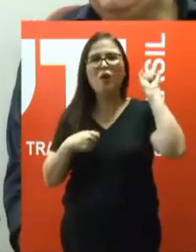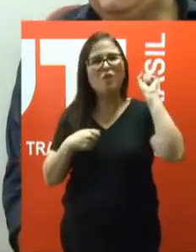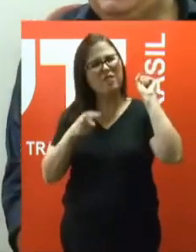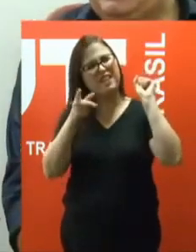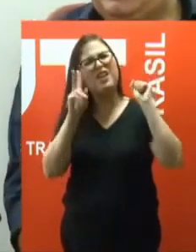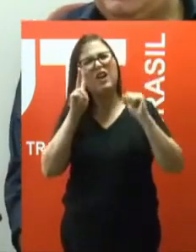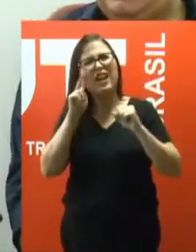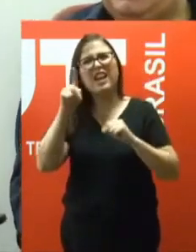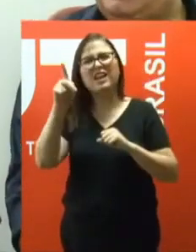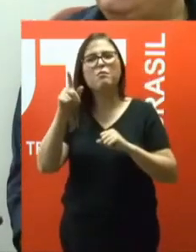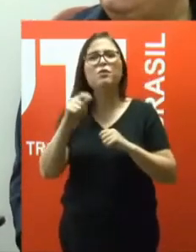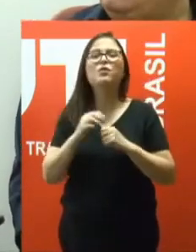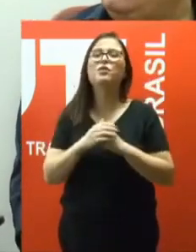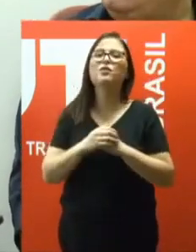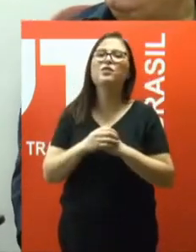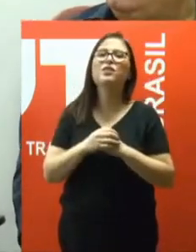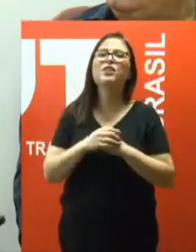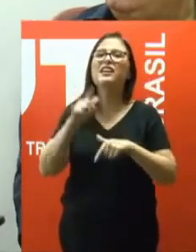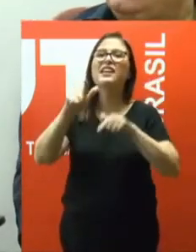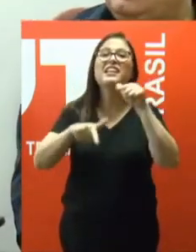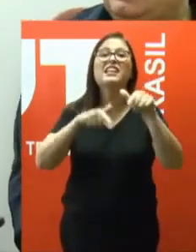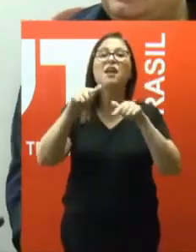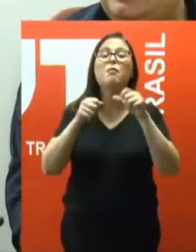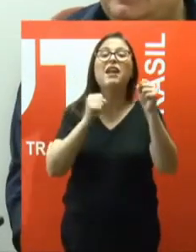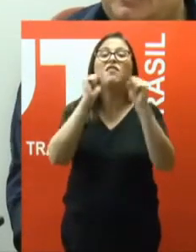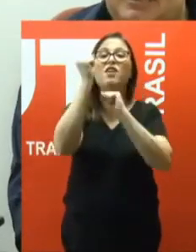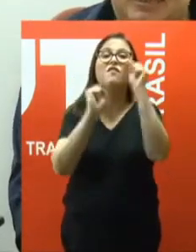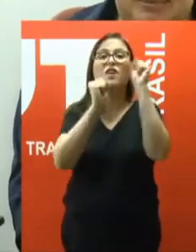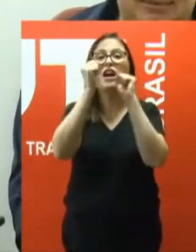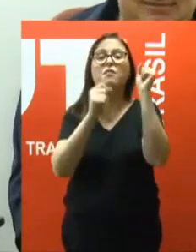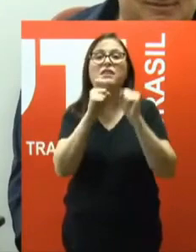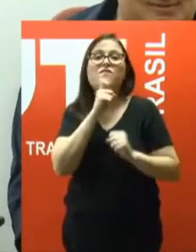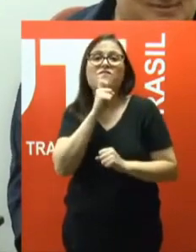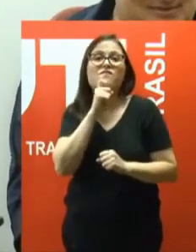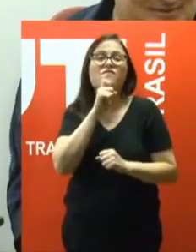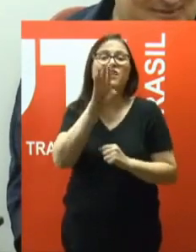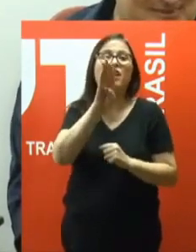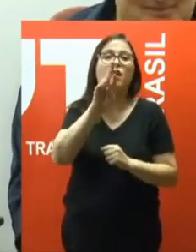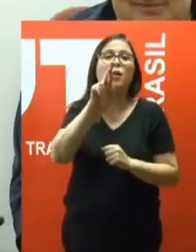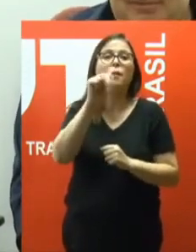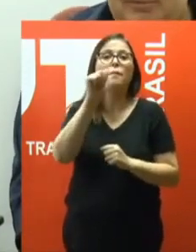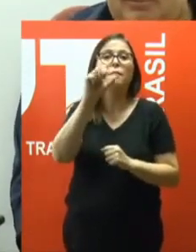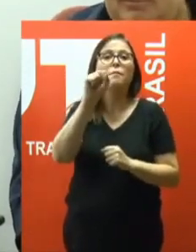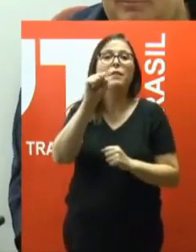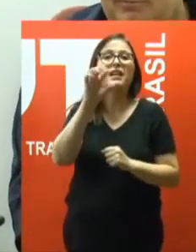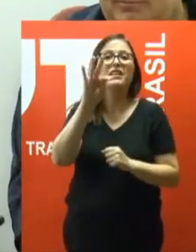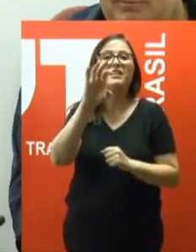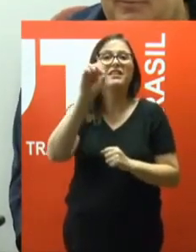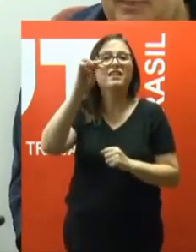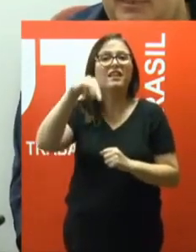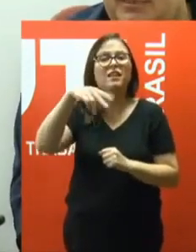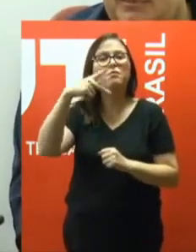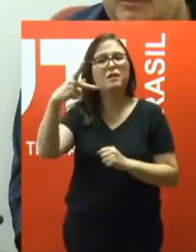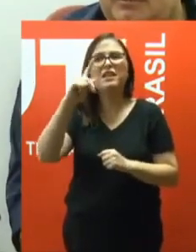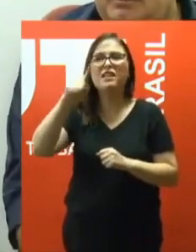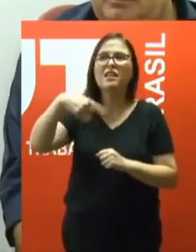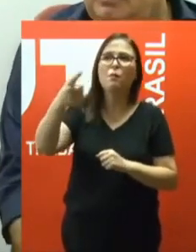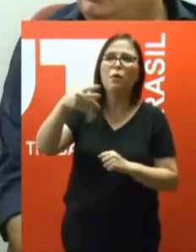da Metalúrgica da Brastemp, era assessor do Vicentinho, virou prefeito numa